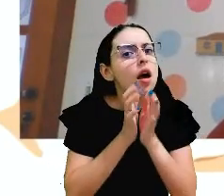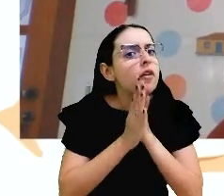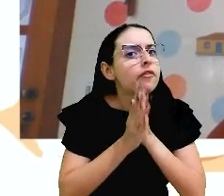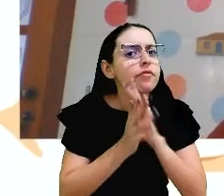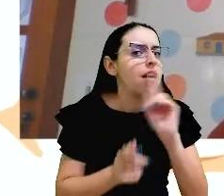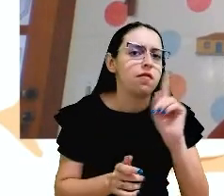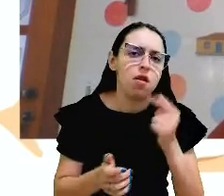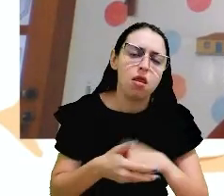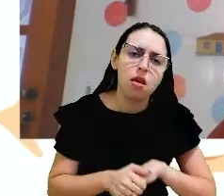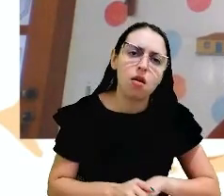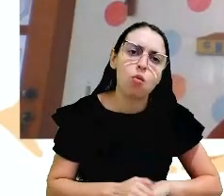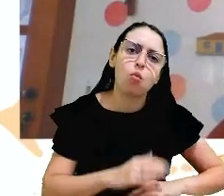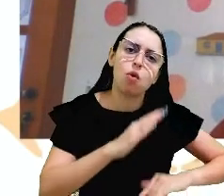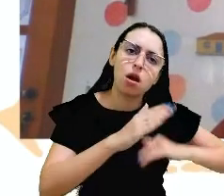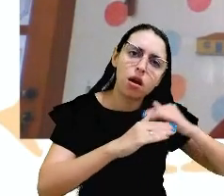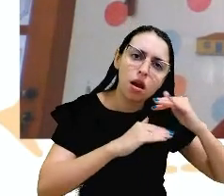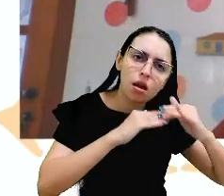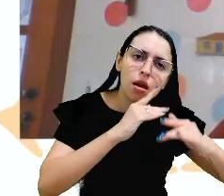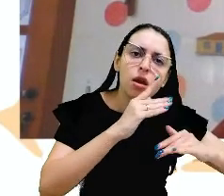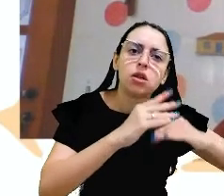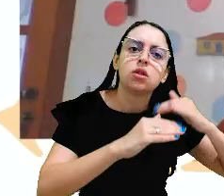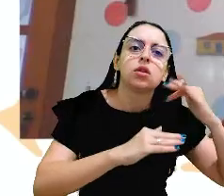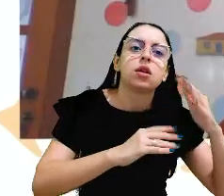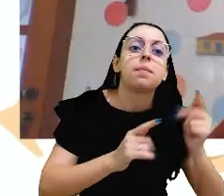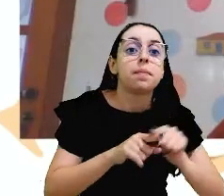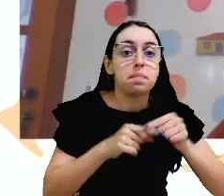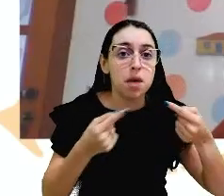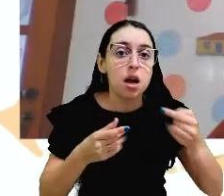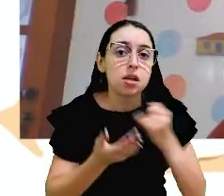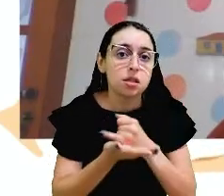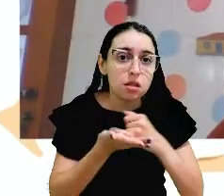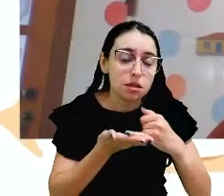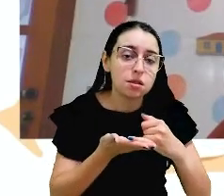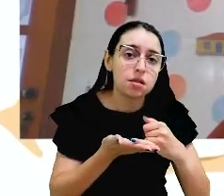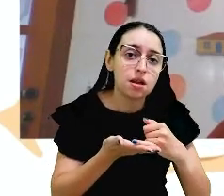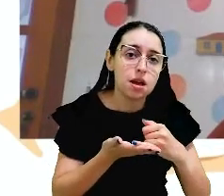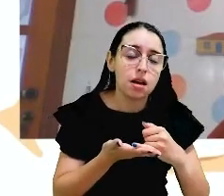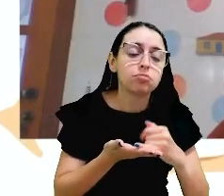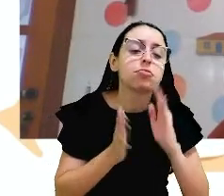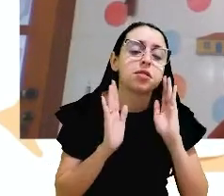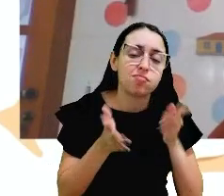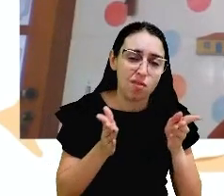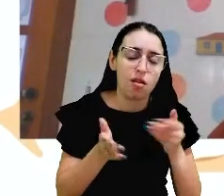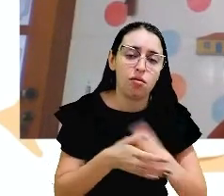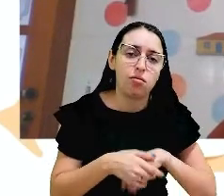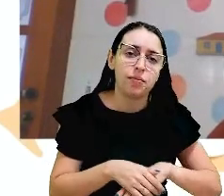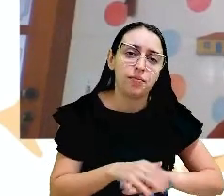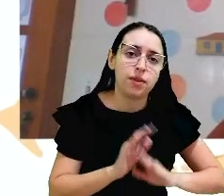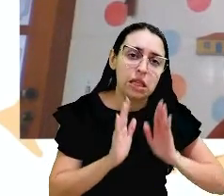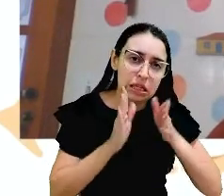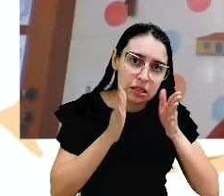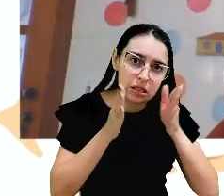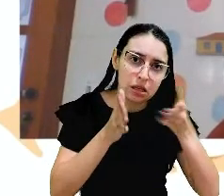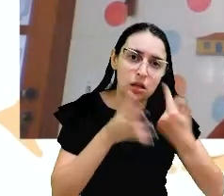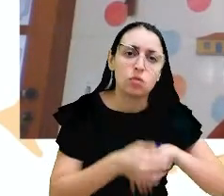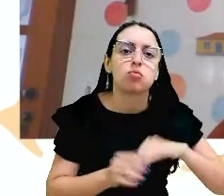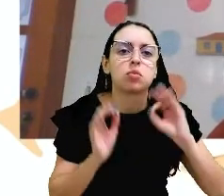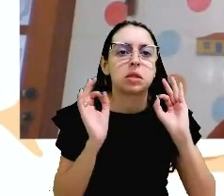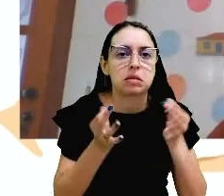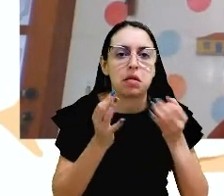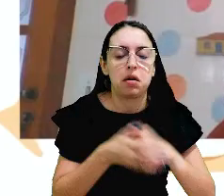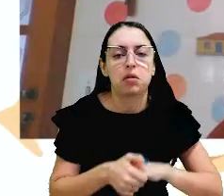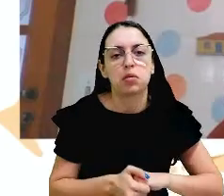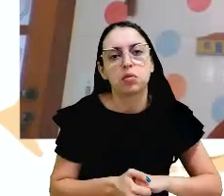essa iniciativa de vocês, com certeza, já está indo numa caminhada